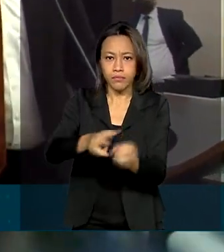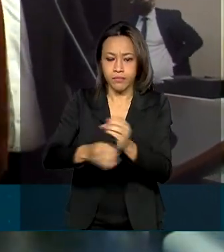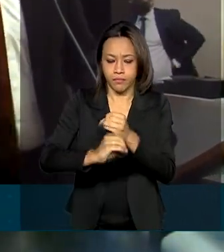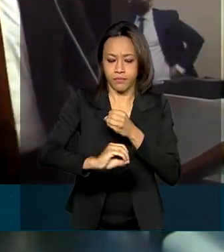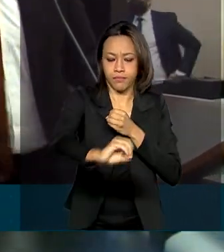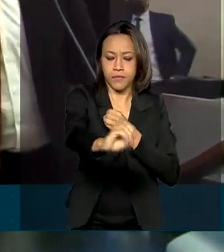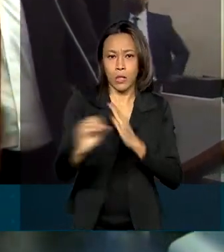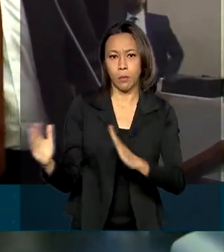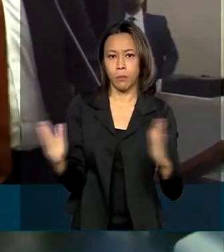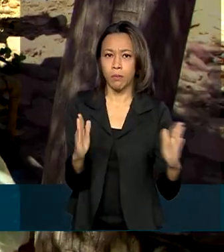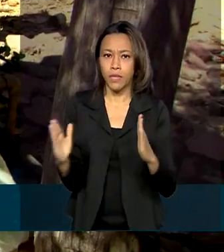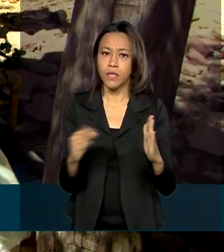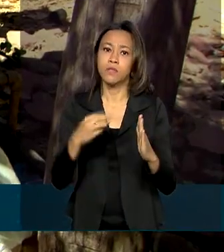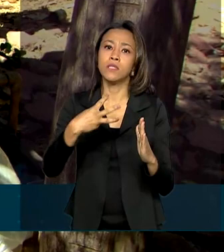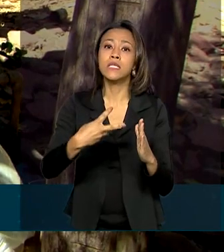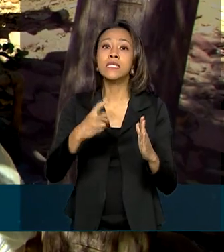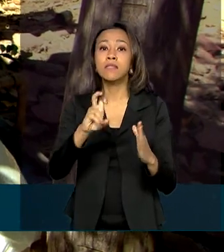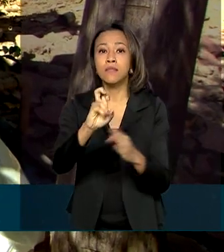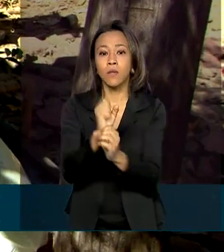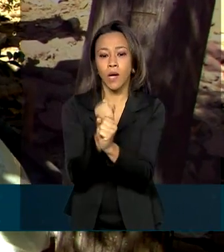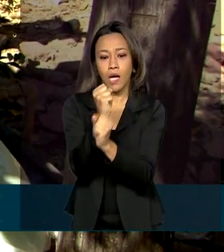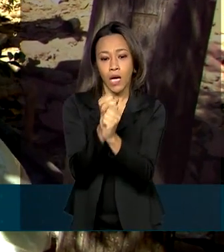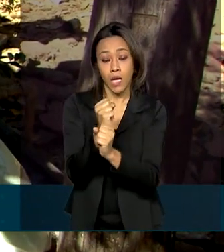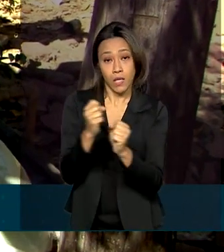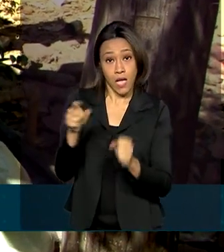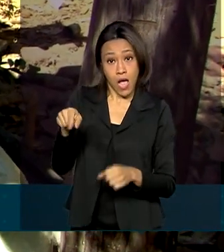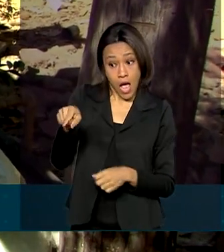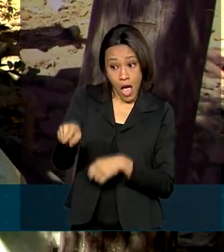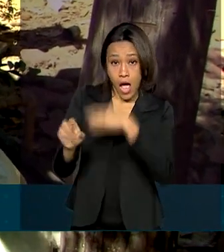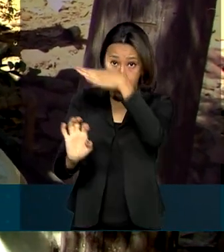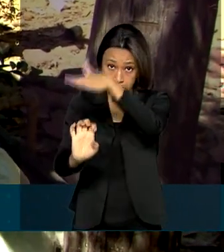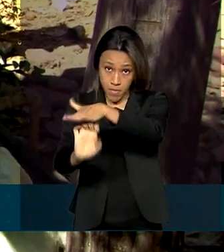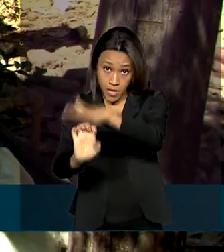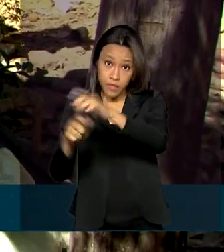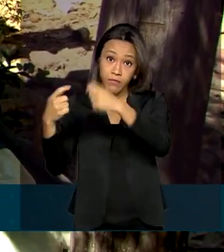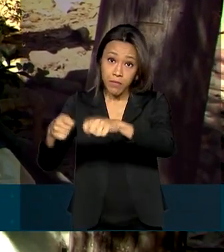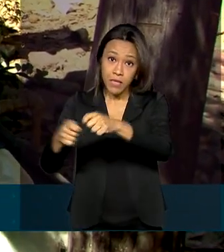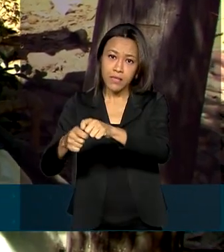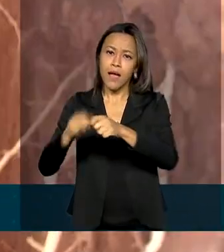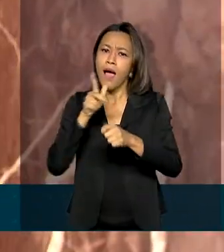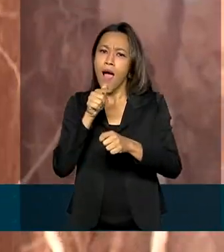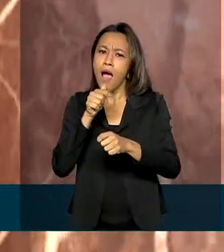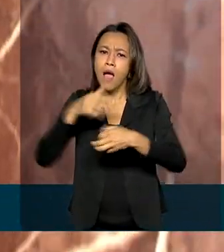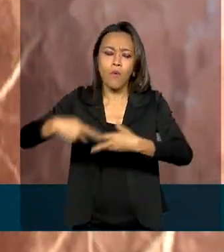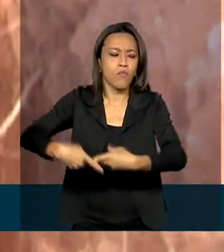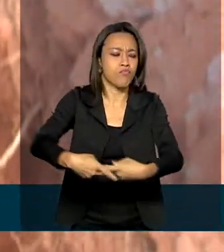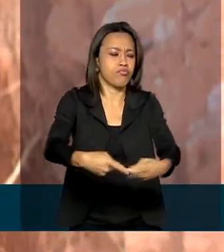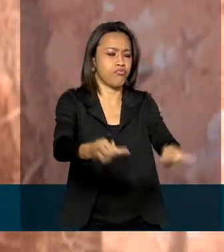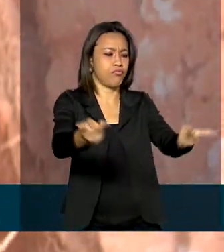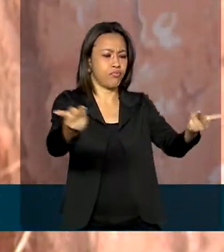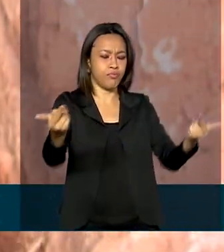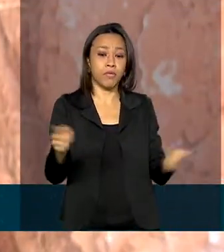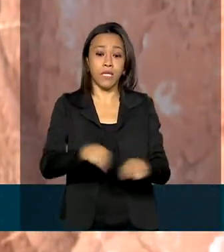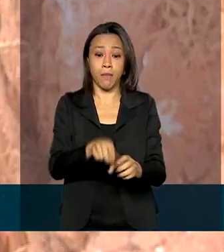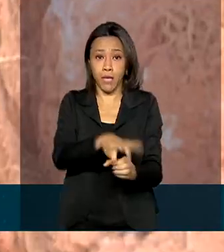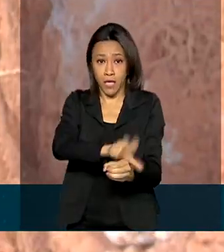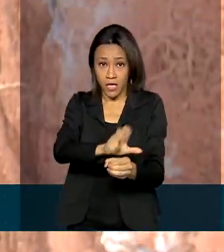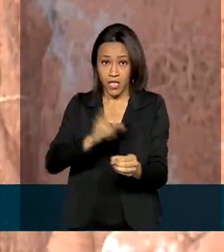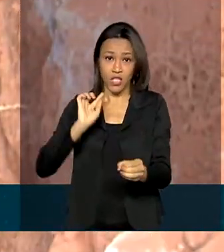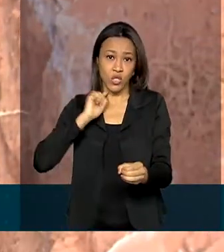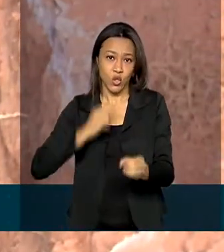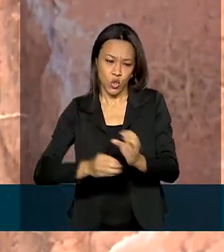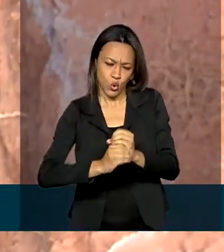35 anos. A empresa terá que universalizar os serviços de água e levar esgoto a pelo menos